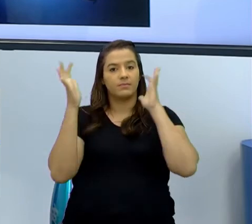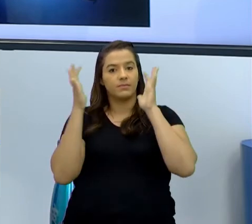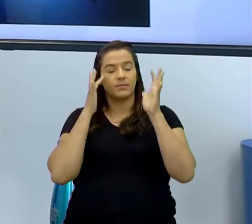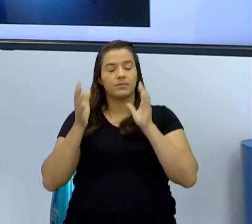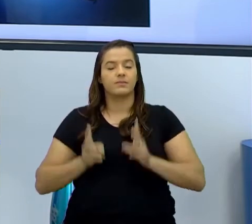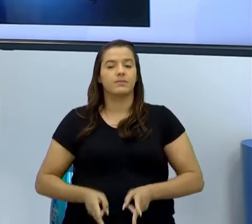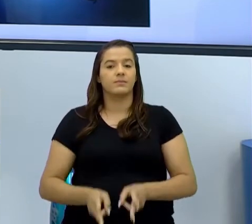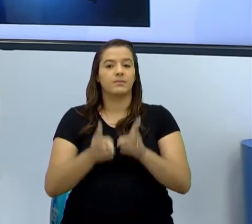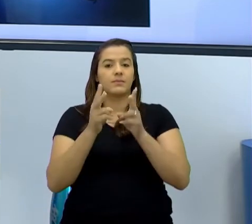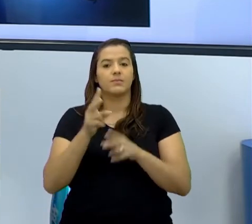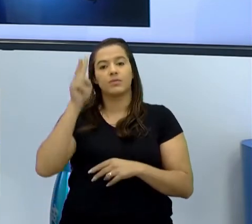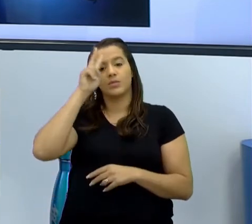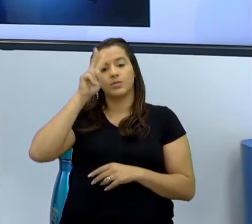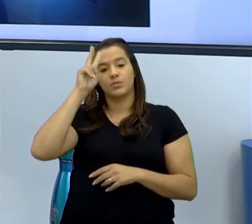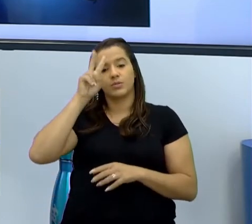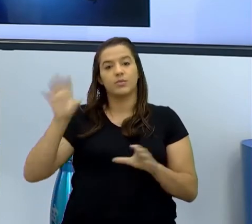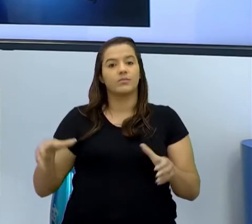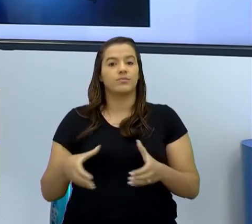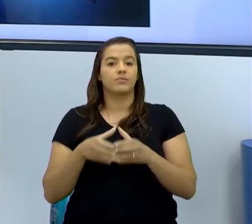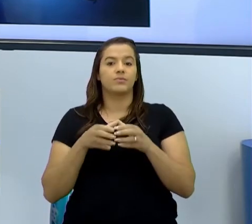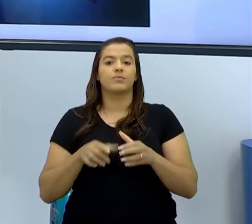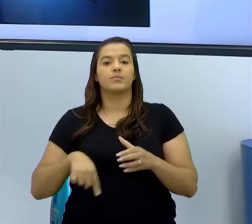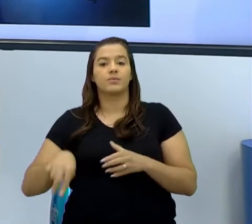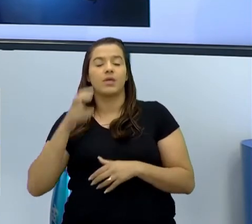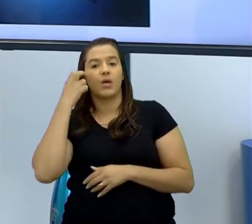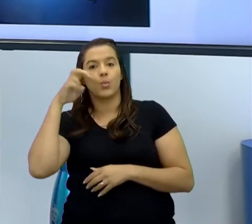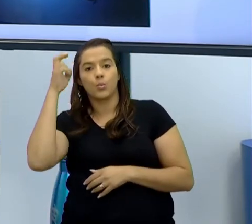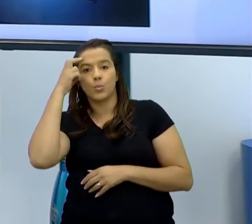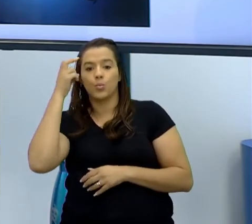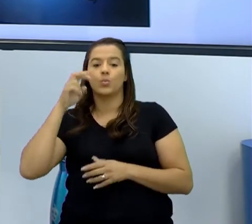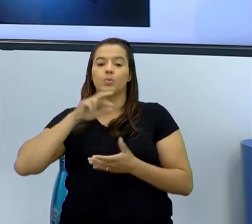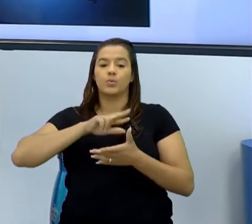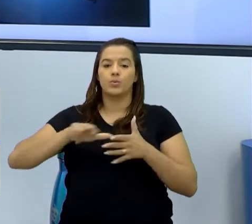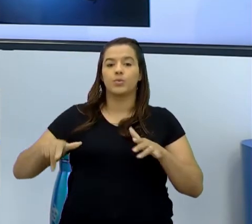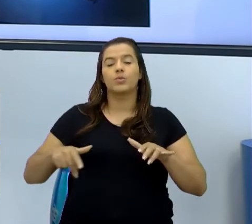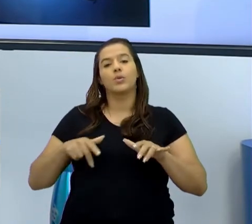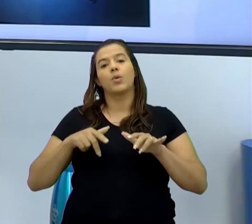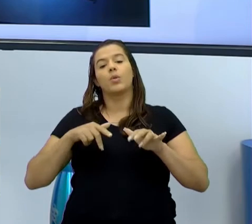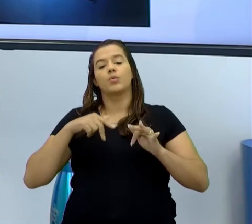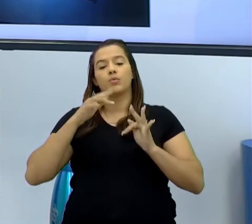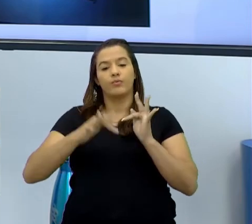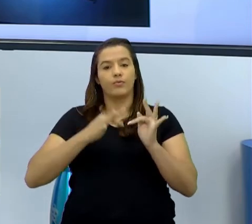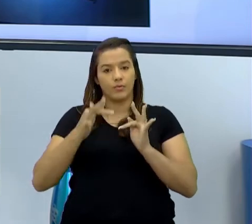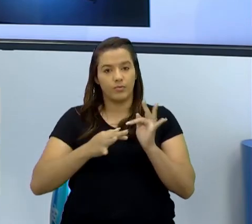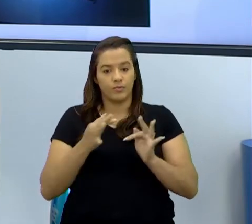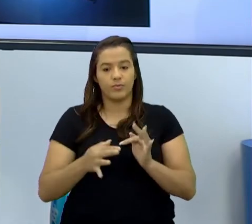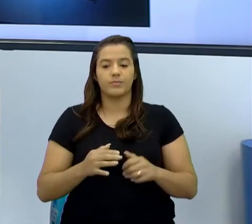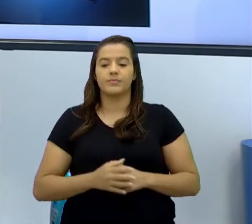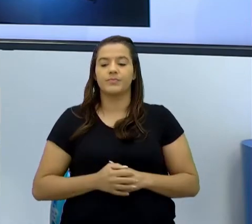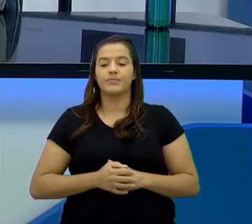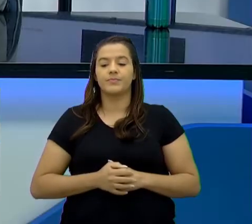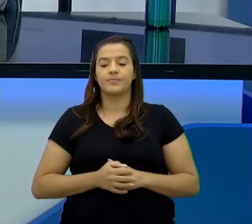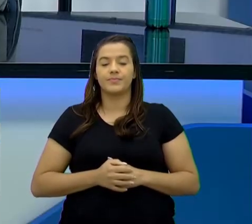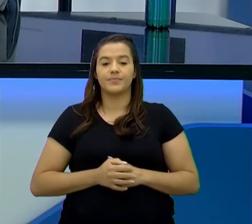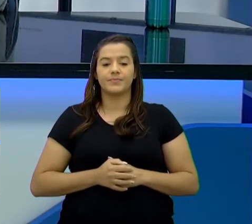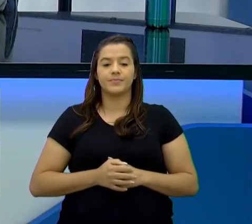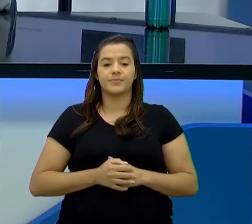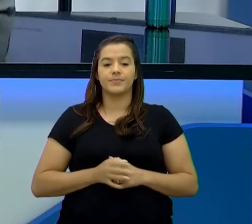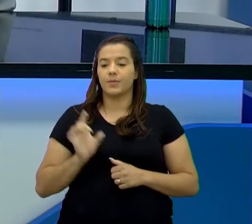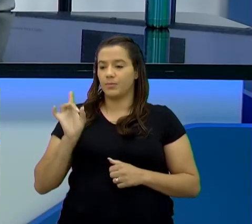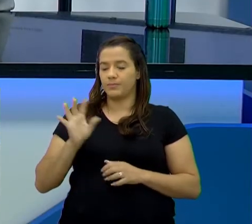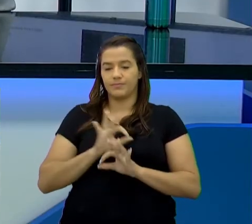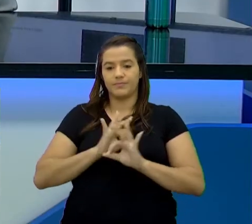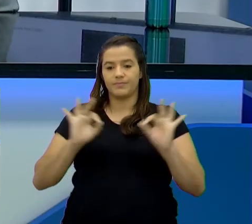aí, na história desse povo, né? Na cultura, no folclore, tá bom? Quer complementar? Sim, não,